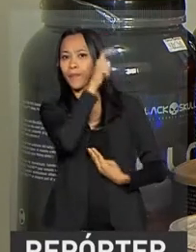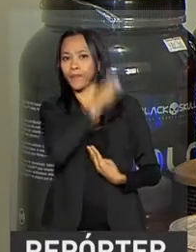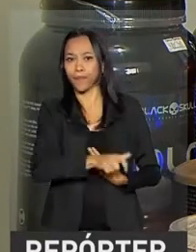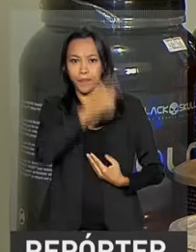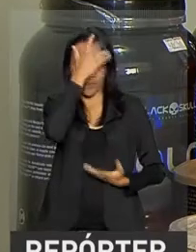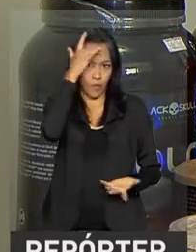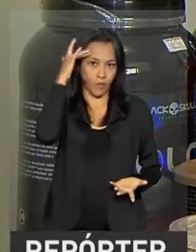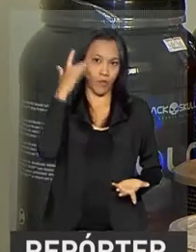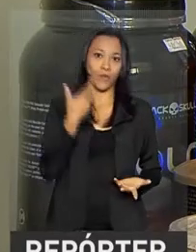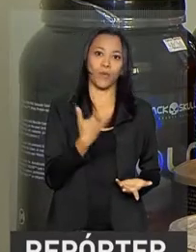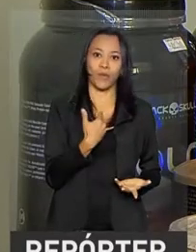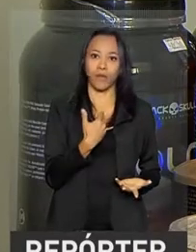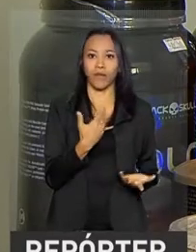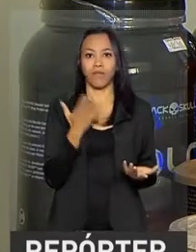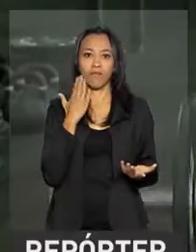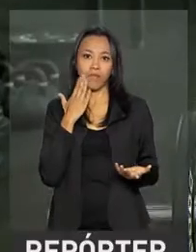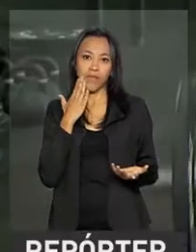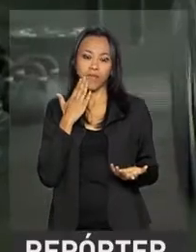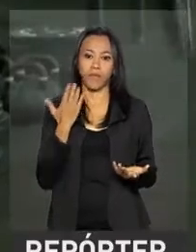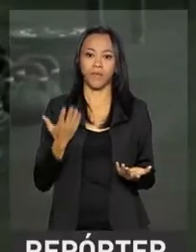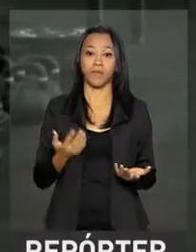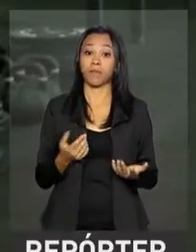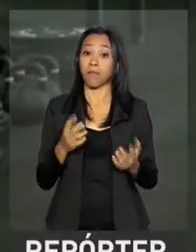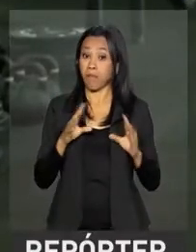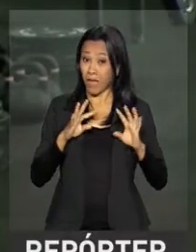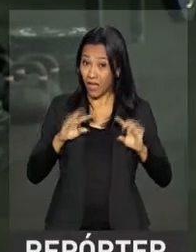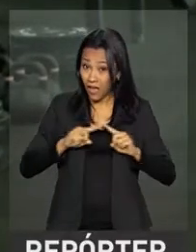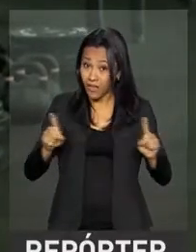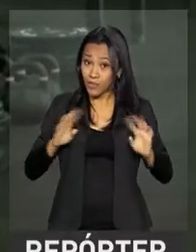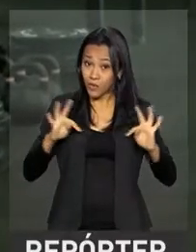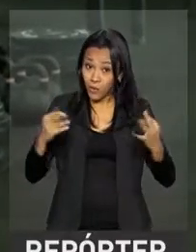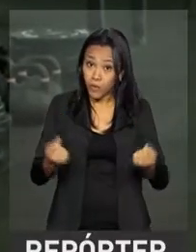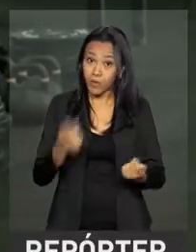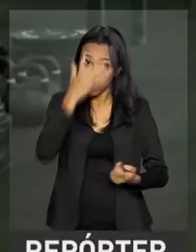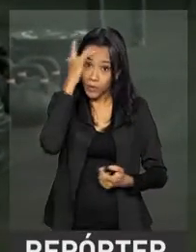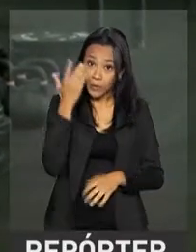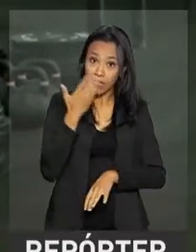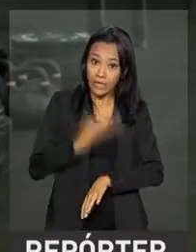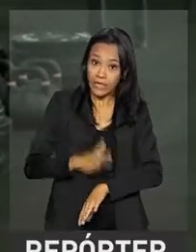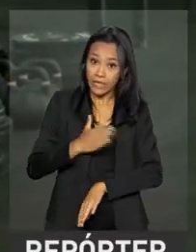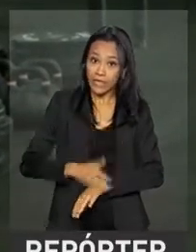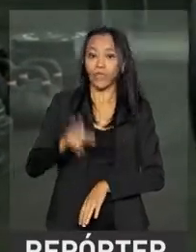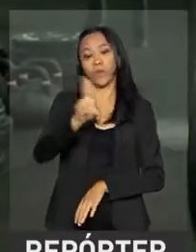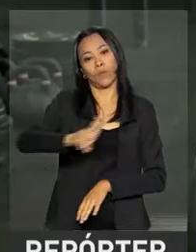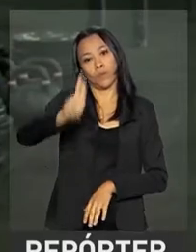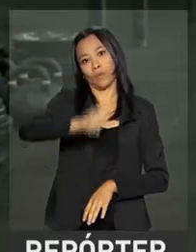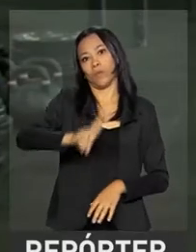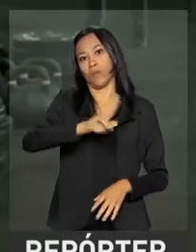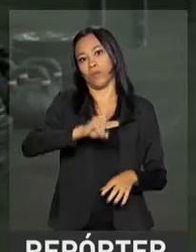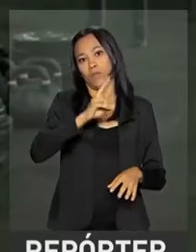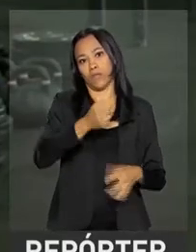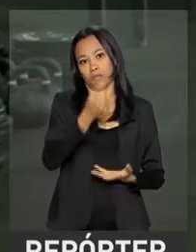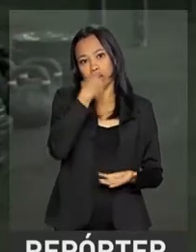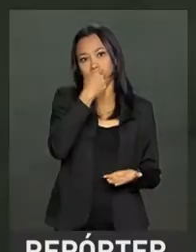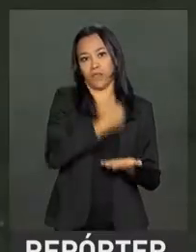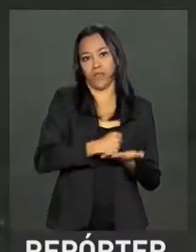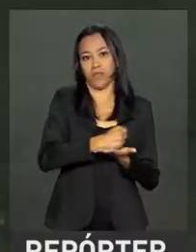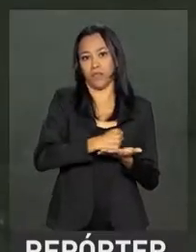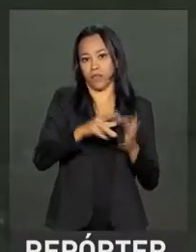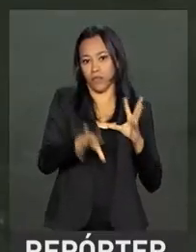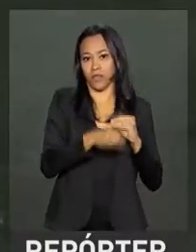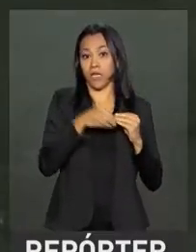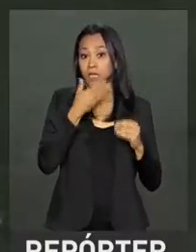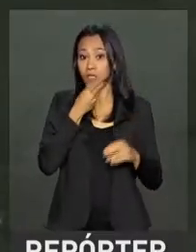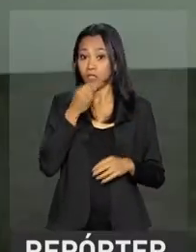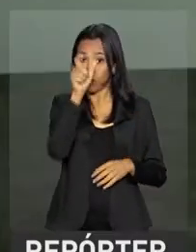meus suplementos. Mas nem todo praticante é adepto ao uso de suplementos. Este treinador de